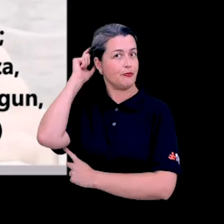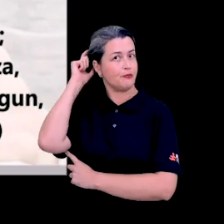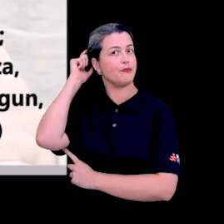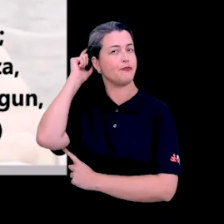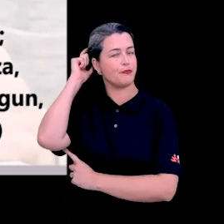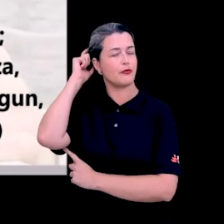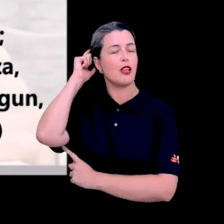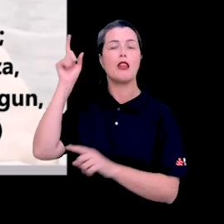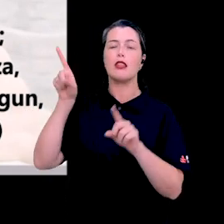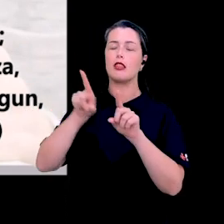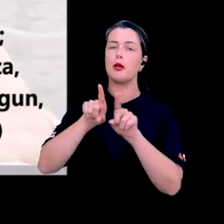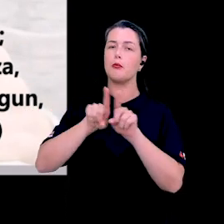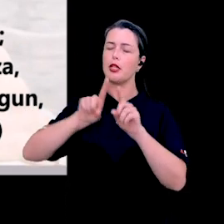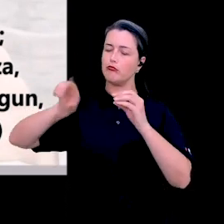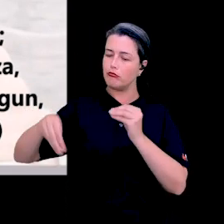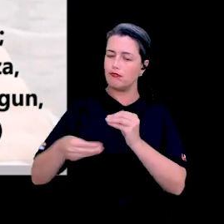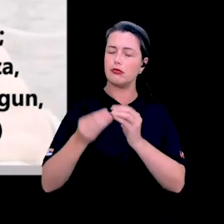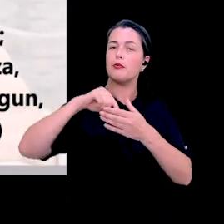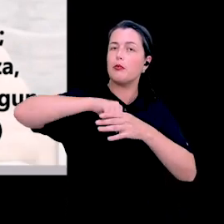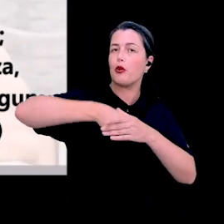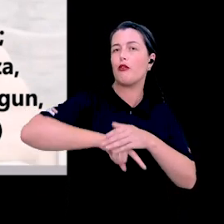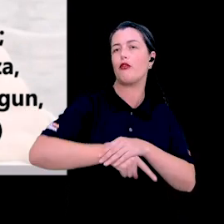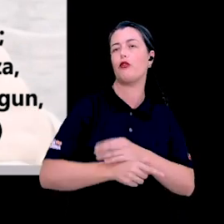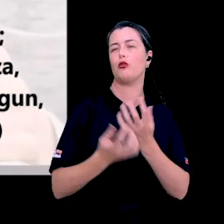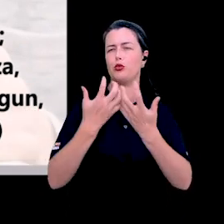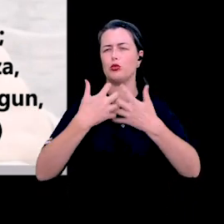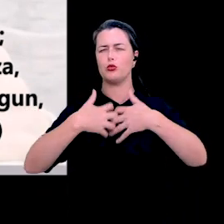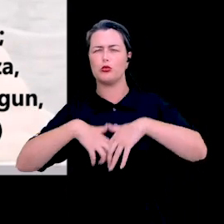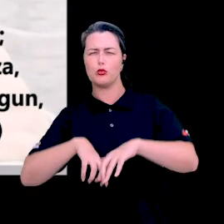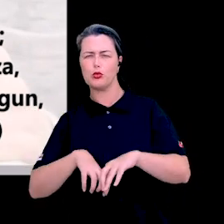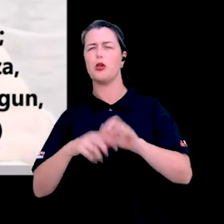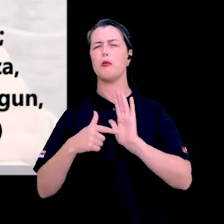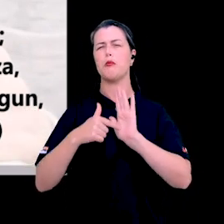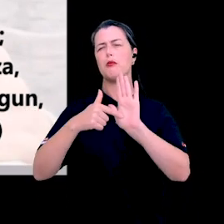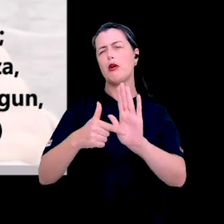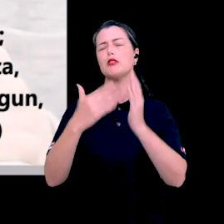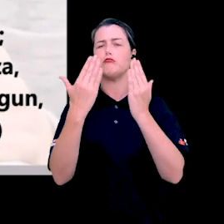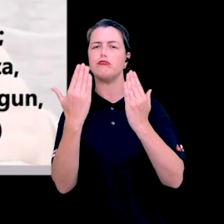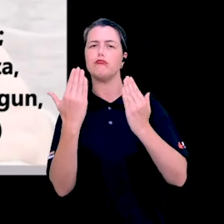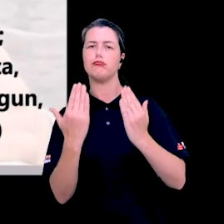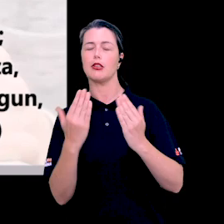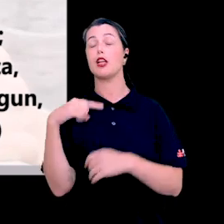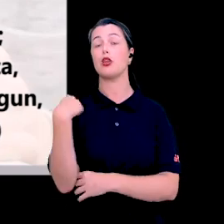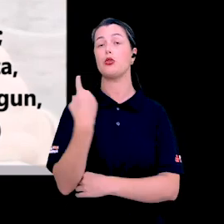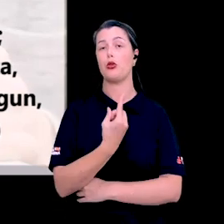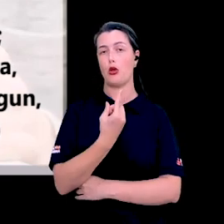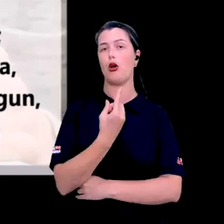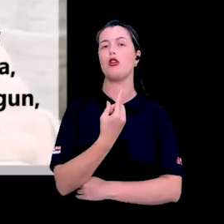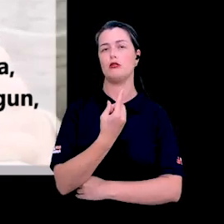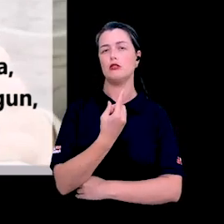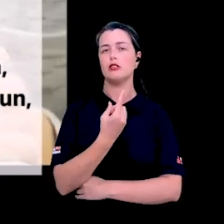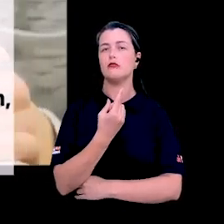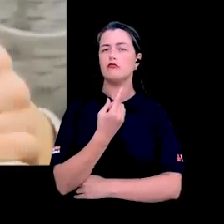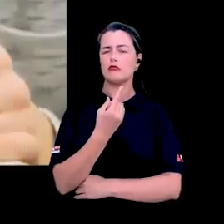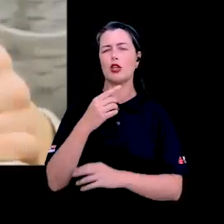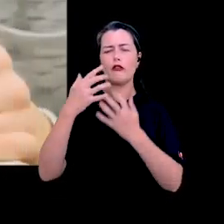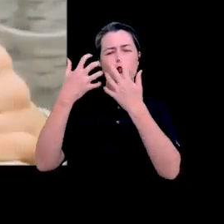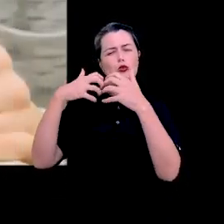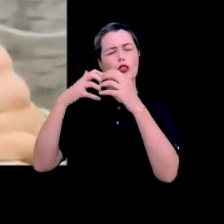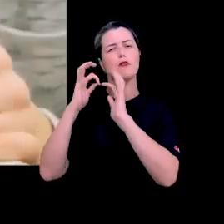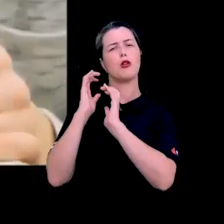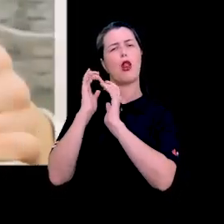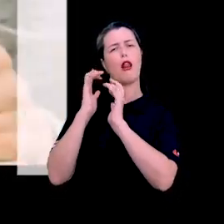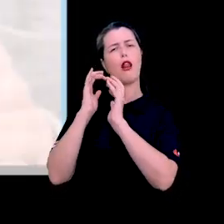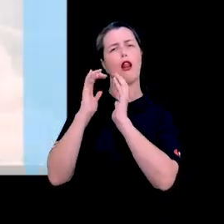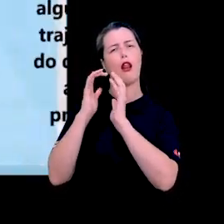adiciona complexidade a essa questão, mostrando evidências de que a nossa forma básica de funcionar é